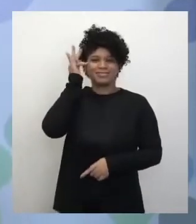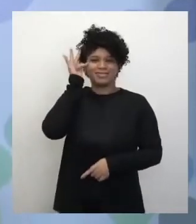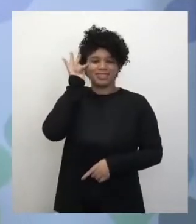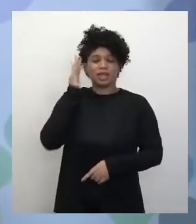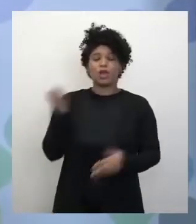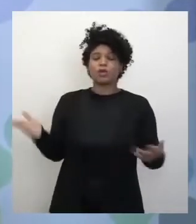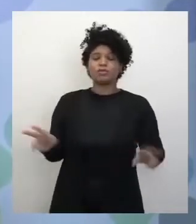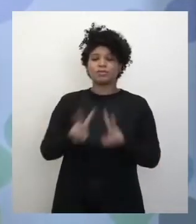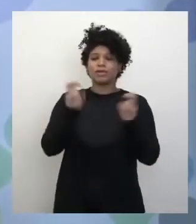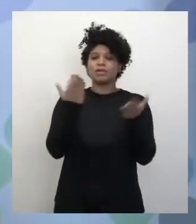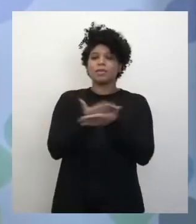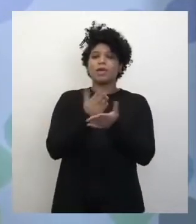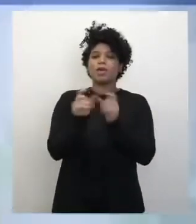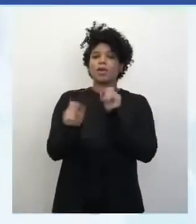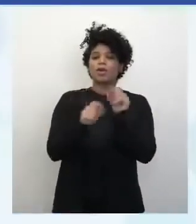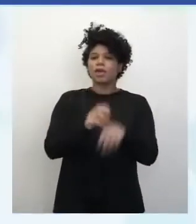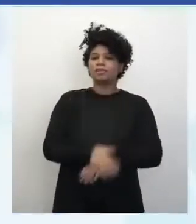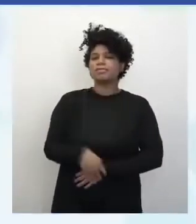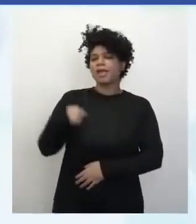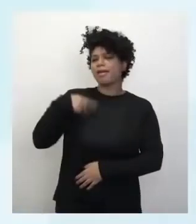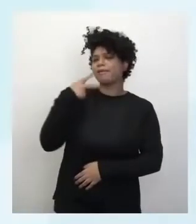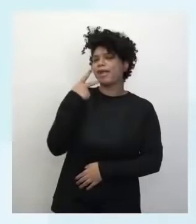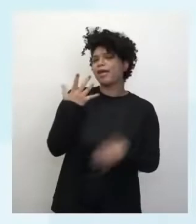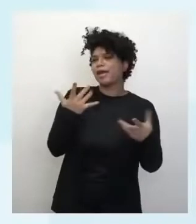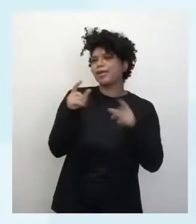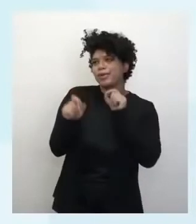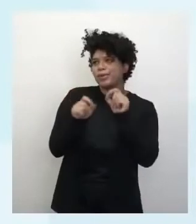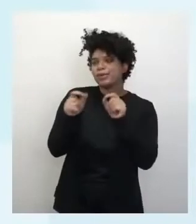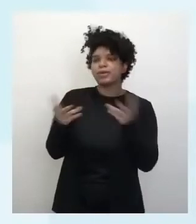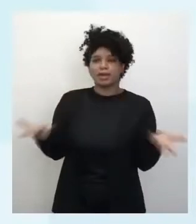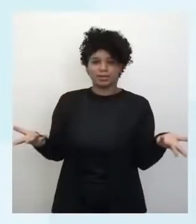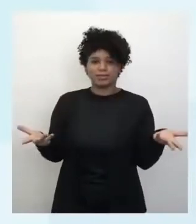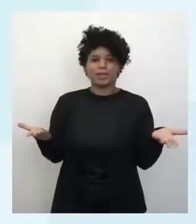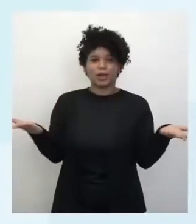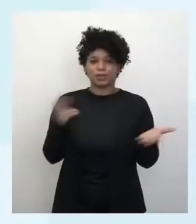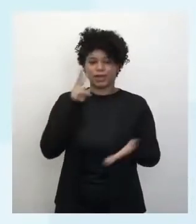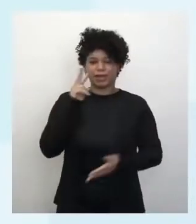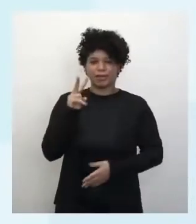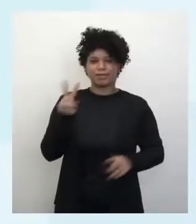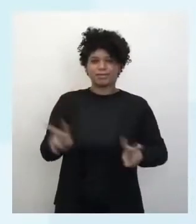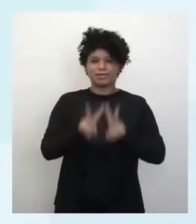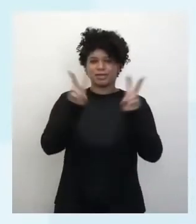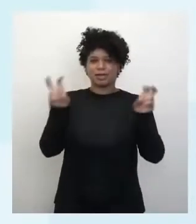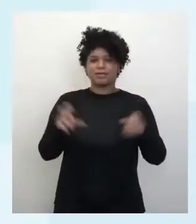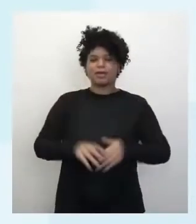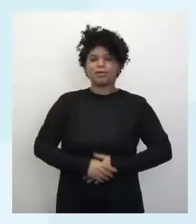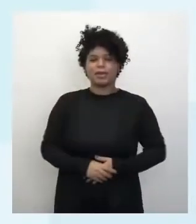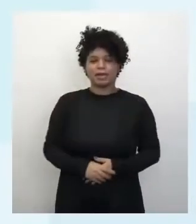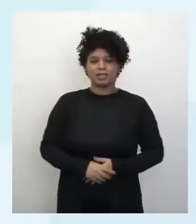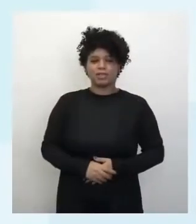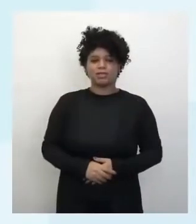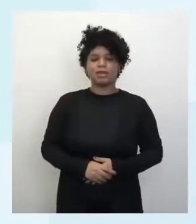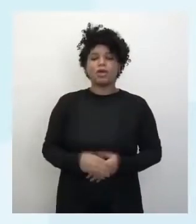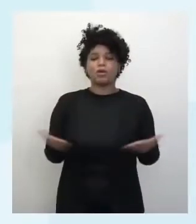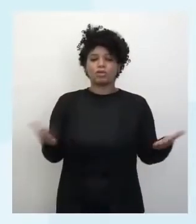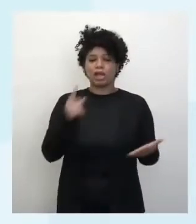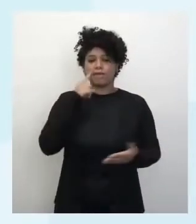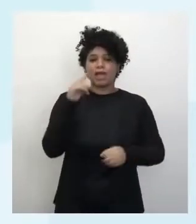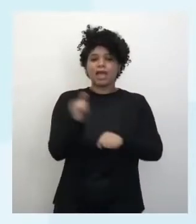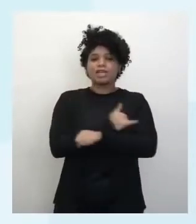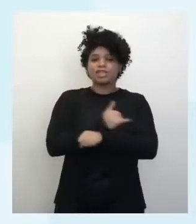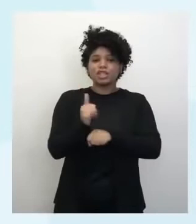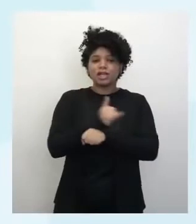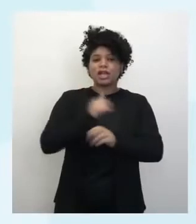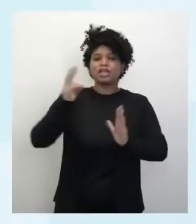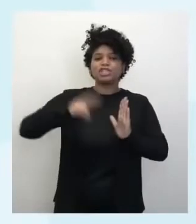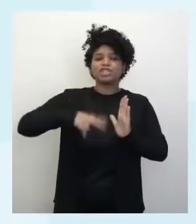tema da nossa aula, o título é O que quero dizer? E vamos para o tema da aula. Então, hoje nós iremos trabalhar